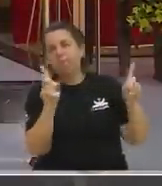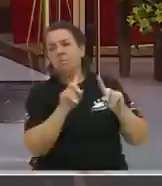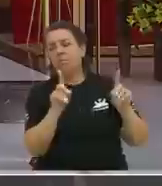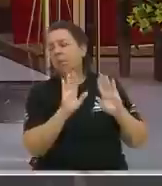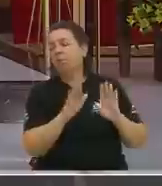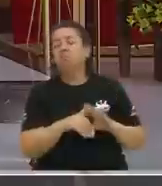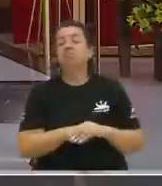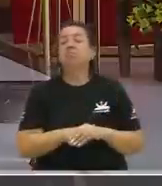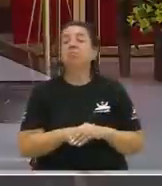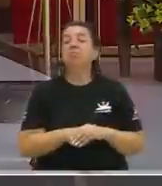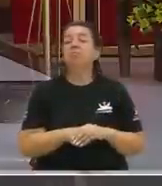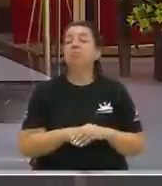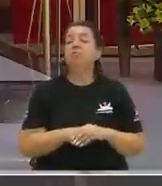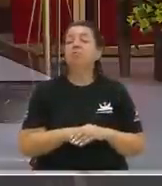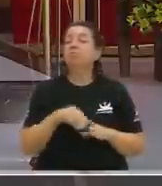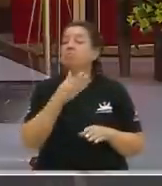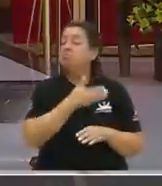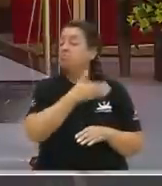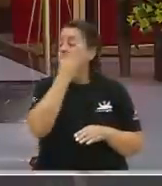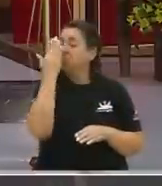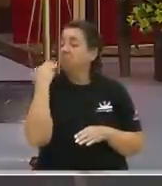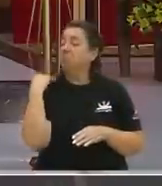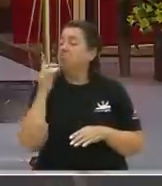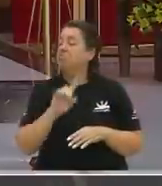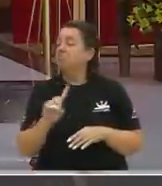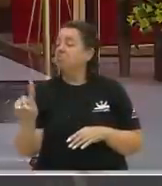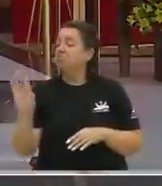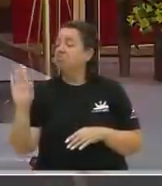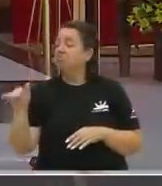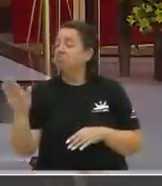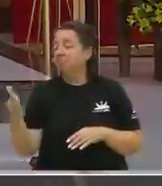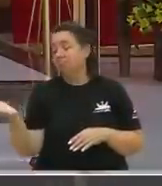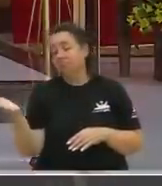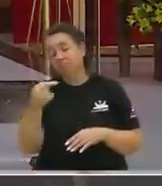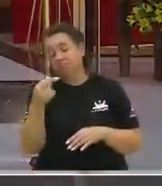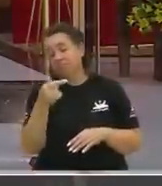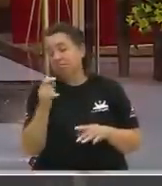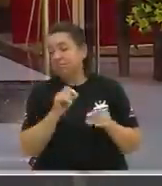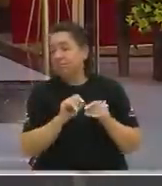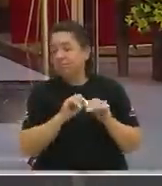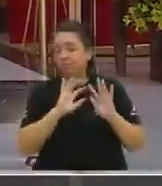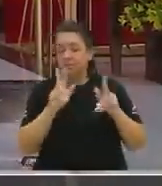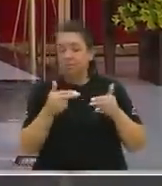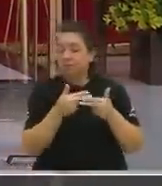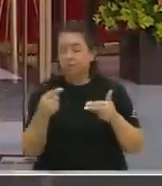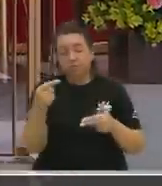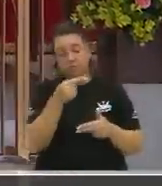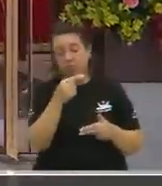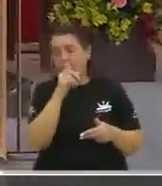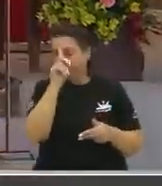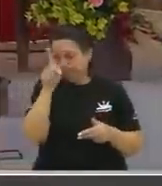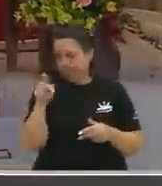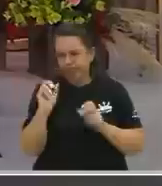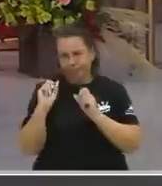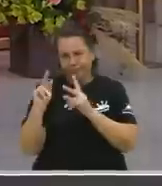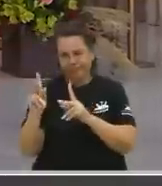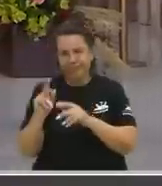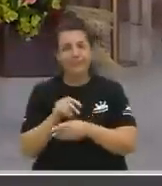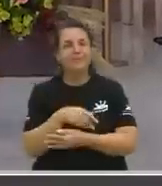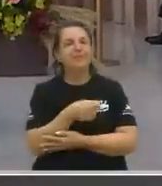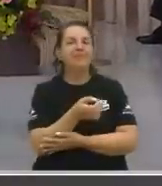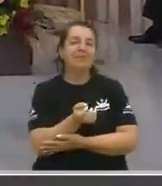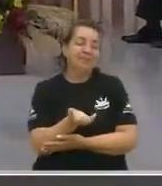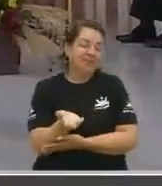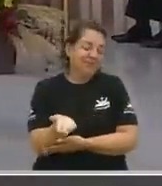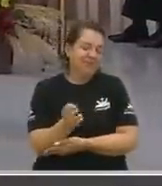boca. Nossa Senhora não diz um A. Ela conhece o filho. Fala assim para os empregados. Faça